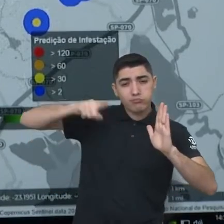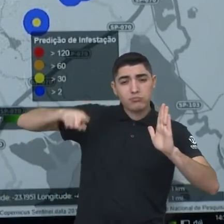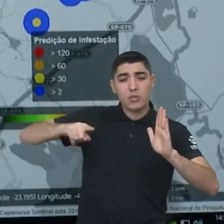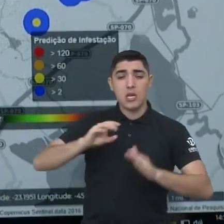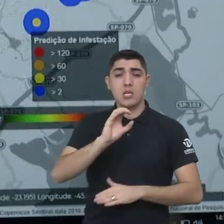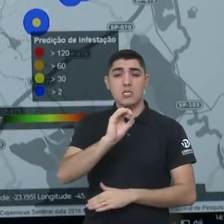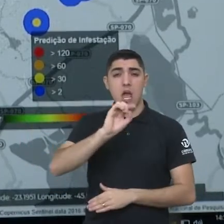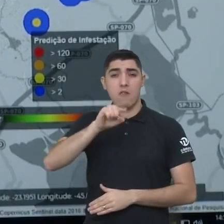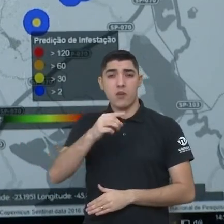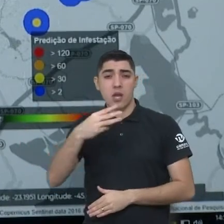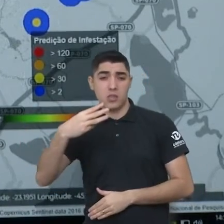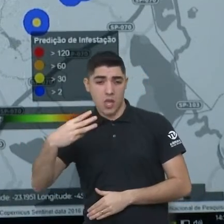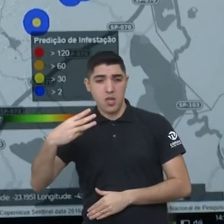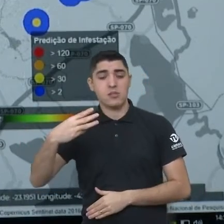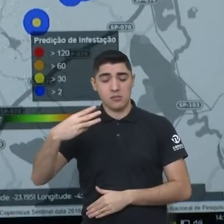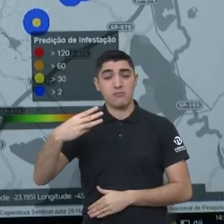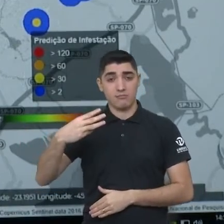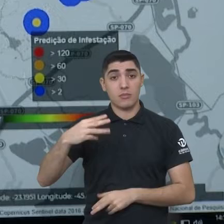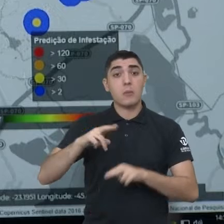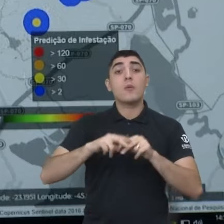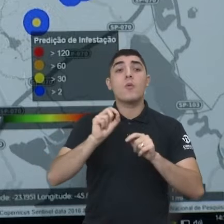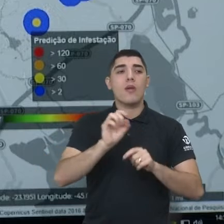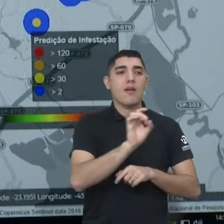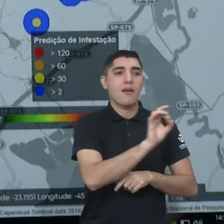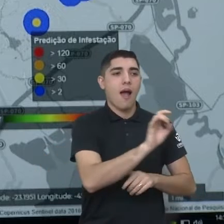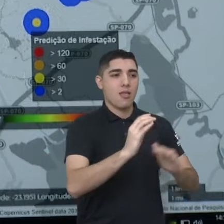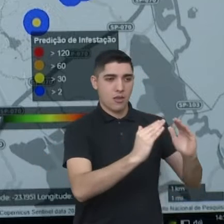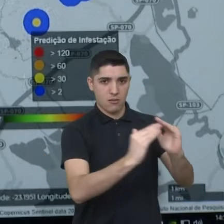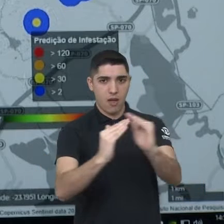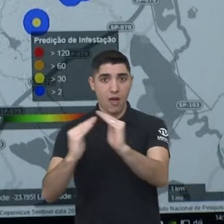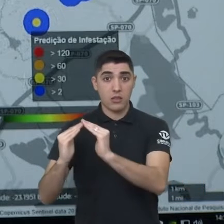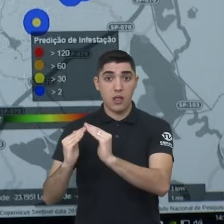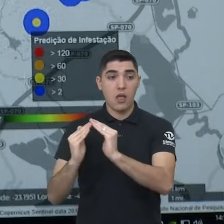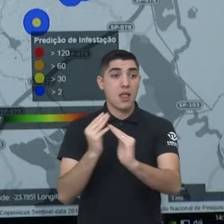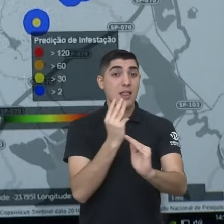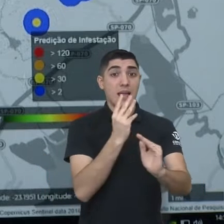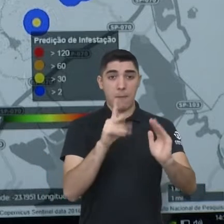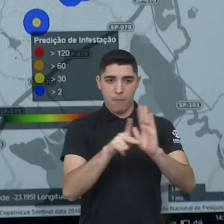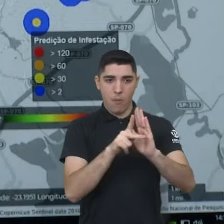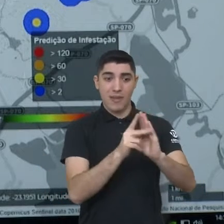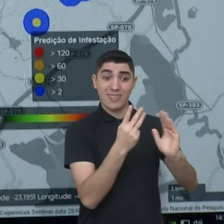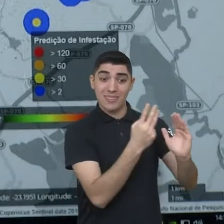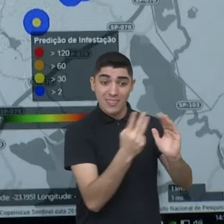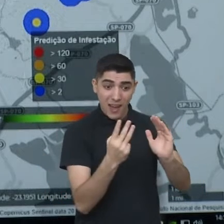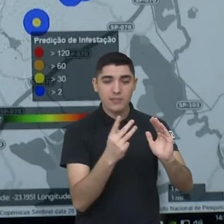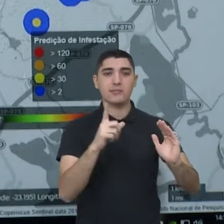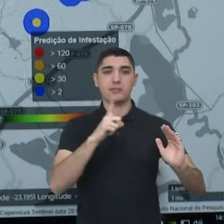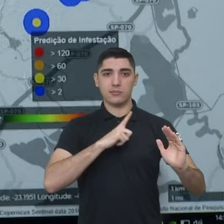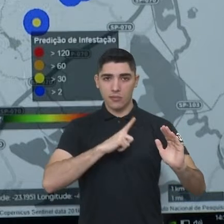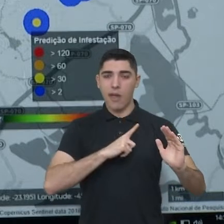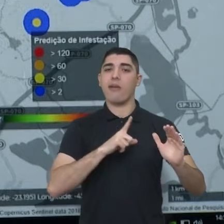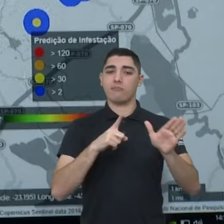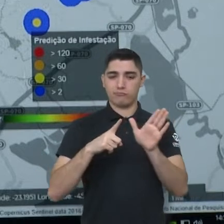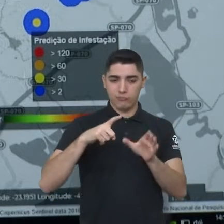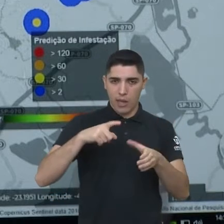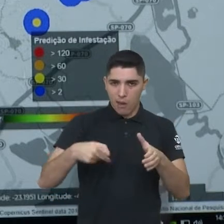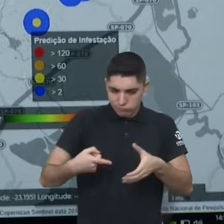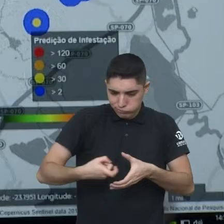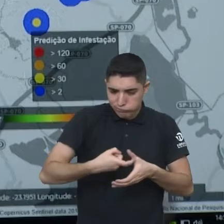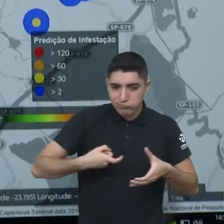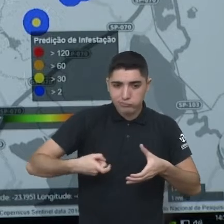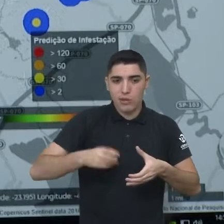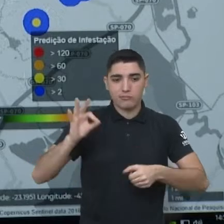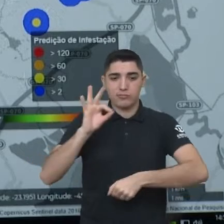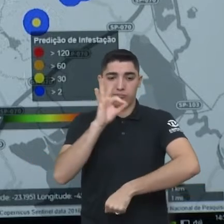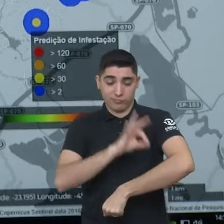0,3. Isso quer dizer que em cada 1.000 residências vistoriadas, 3 tiveram a presença de larvas no mosquito. O